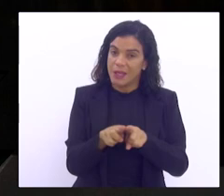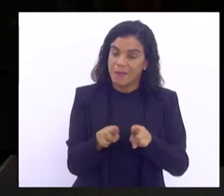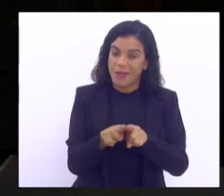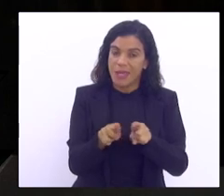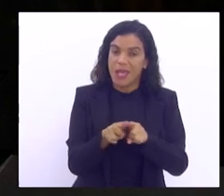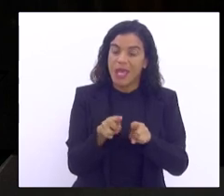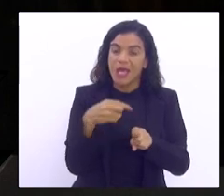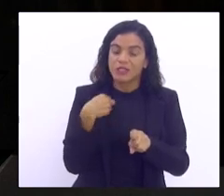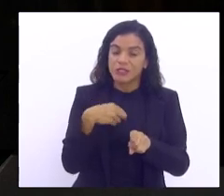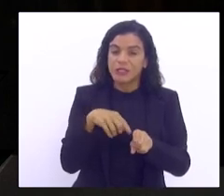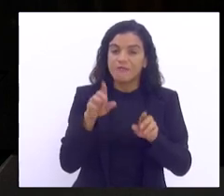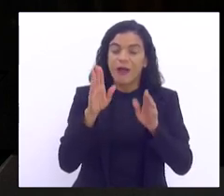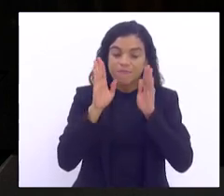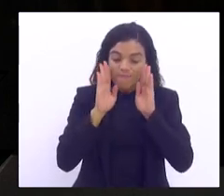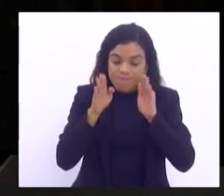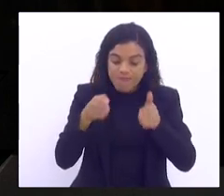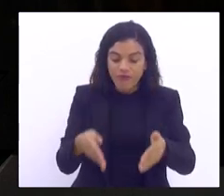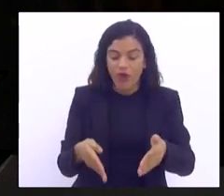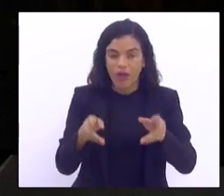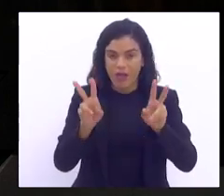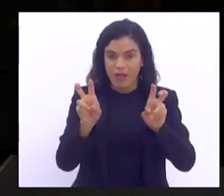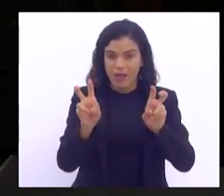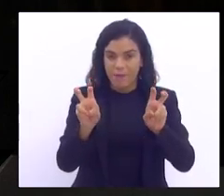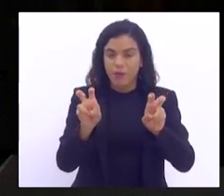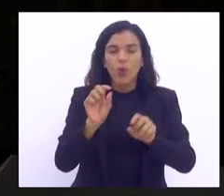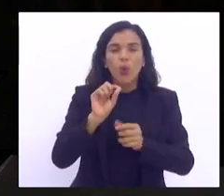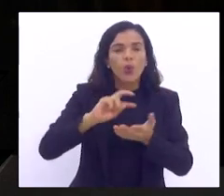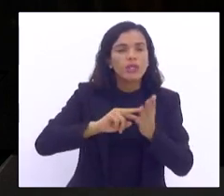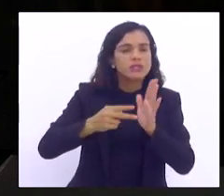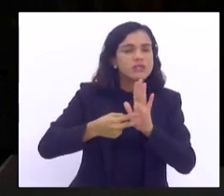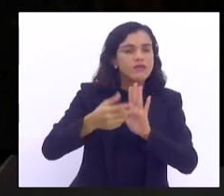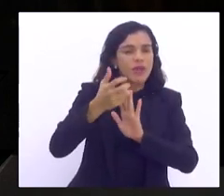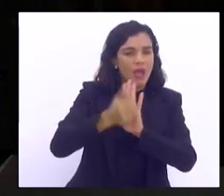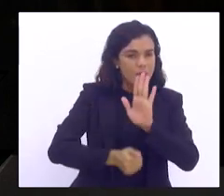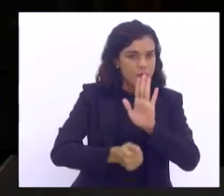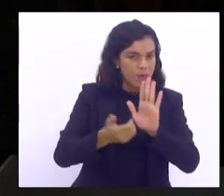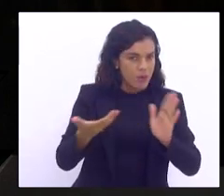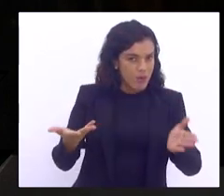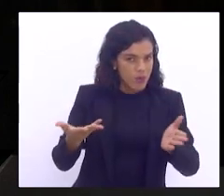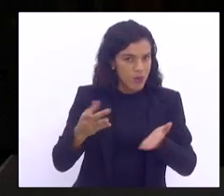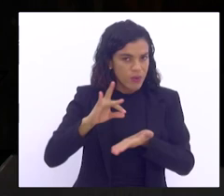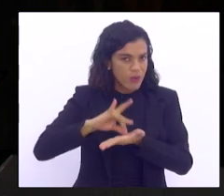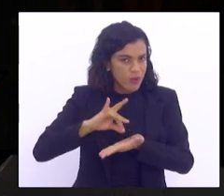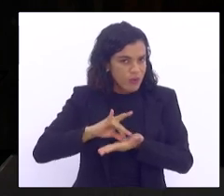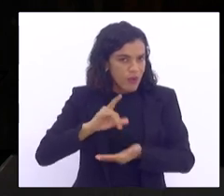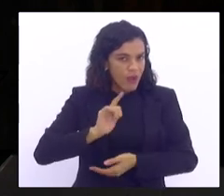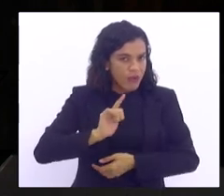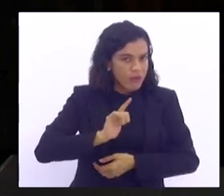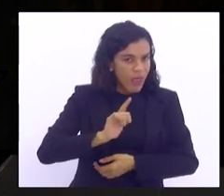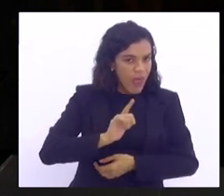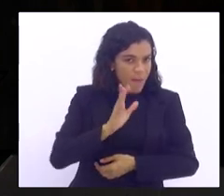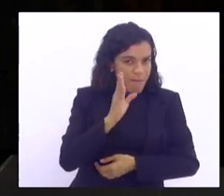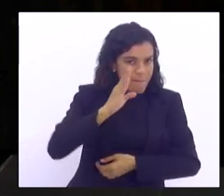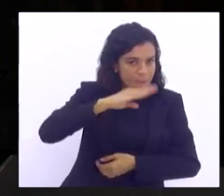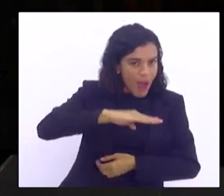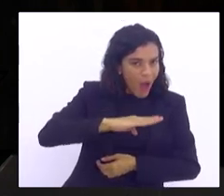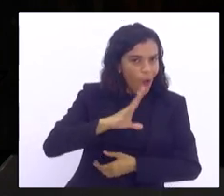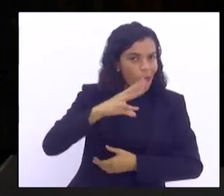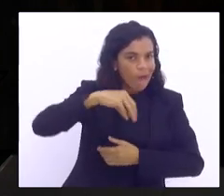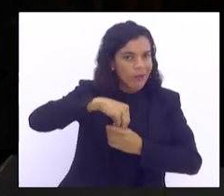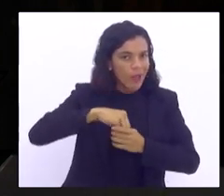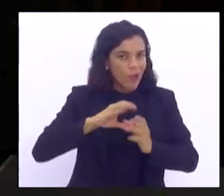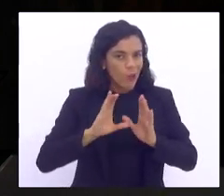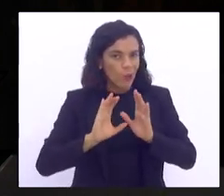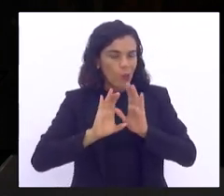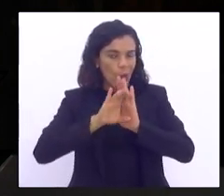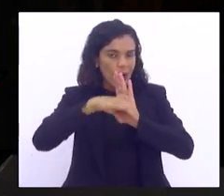sobre esses assuntos, a gente tem que entender o que, que é o aborto. Realmente, há um mal intrínseco no aborto. O